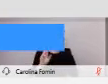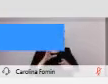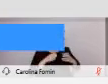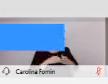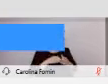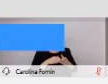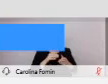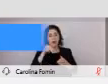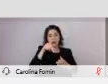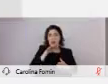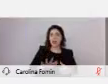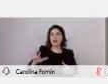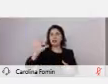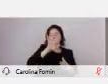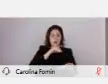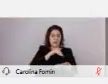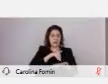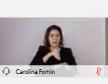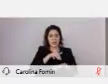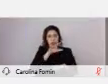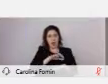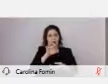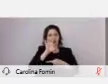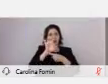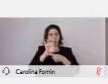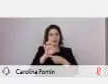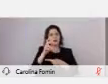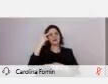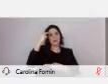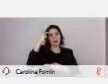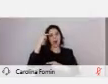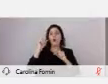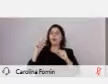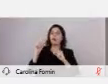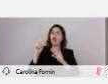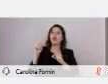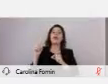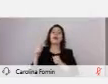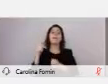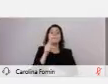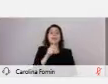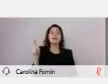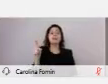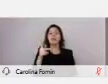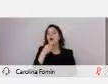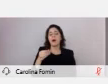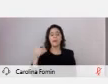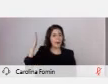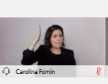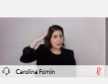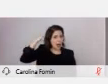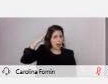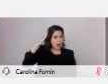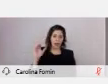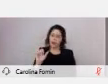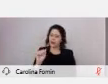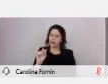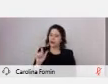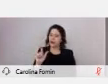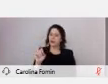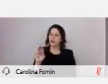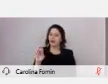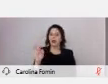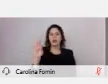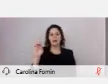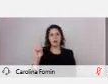de Estado de Saúde, que é presidido pelo secretário do Pará, doutor Alberto Beltrame, e que, juntamente